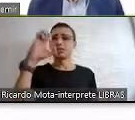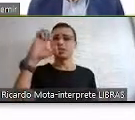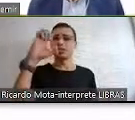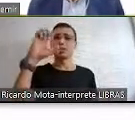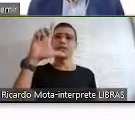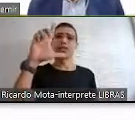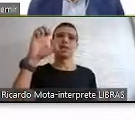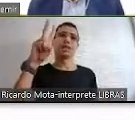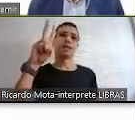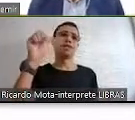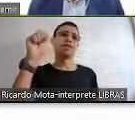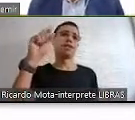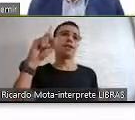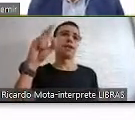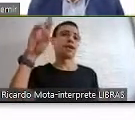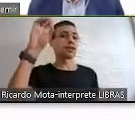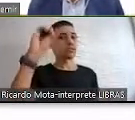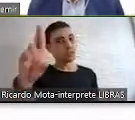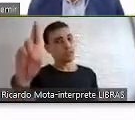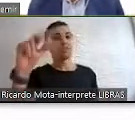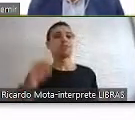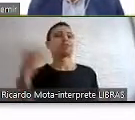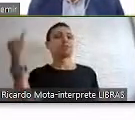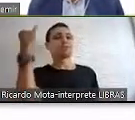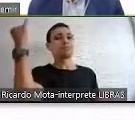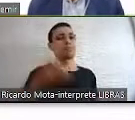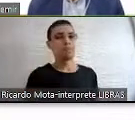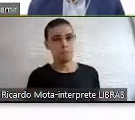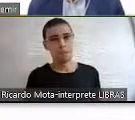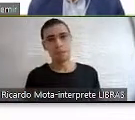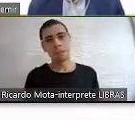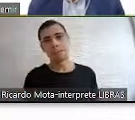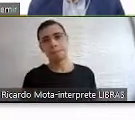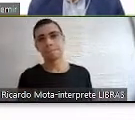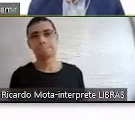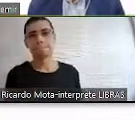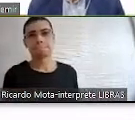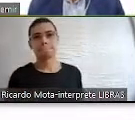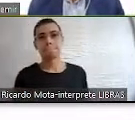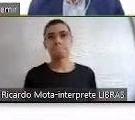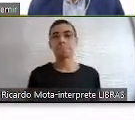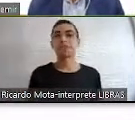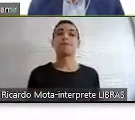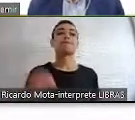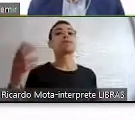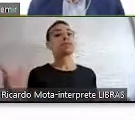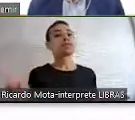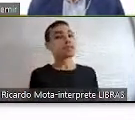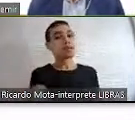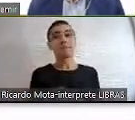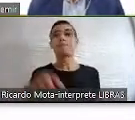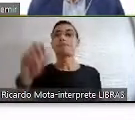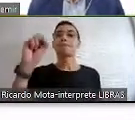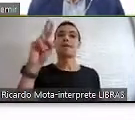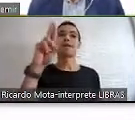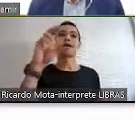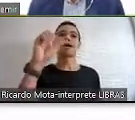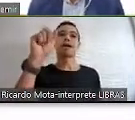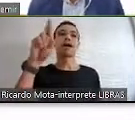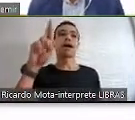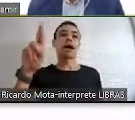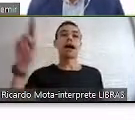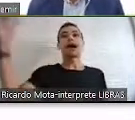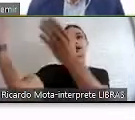podemos também descuidar nossos empreendimentos, nossa edificação, questão do ar-condicionado. Fuja das gambiarras